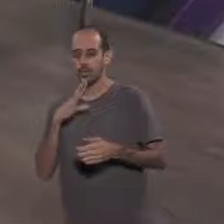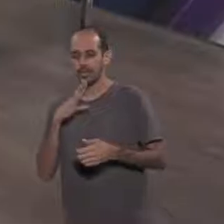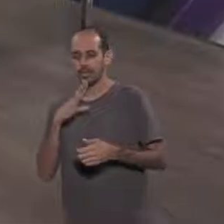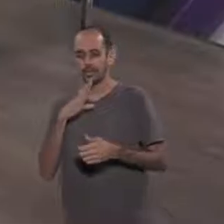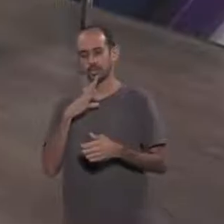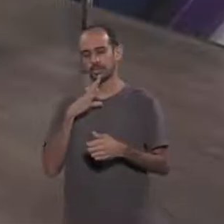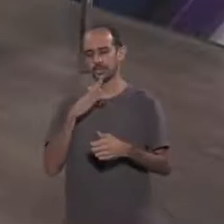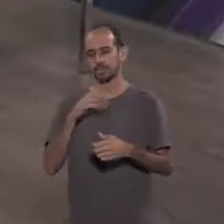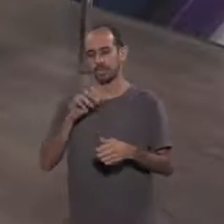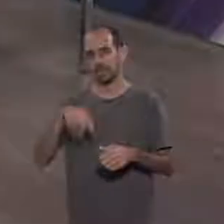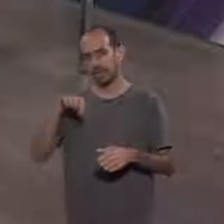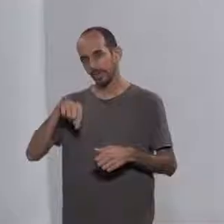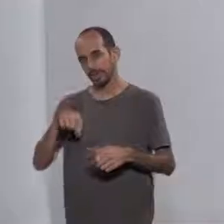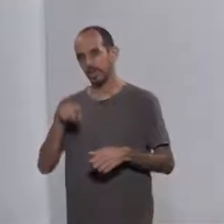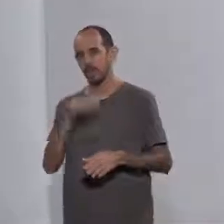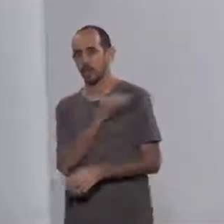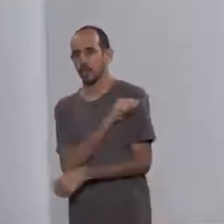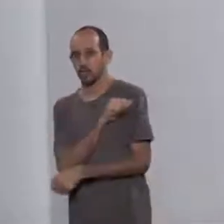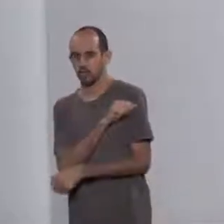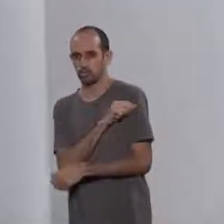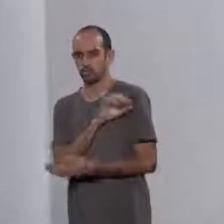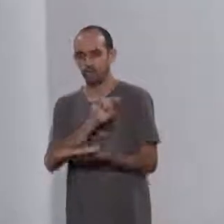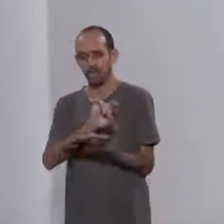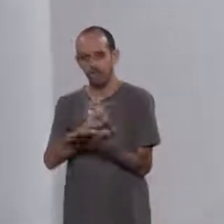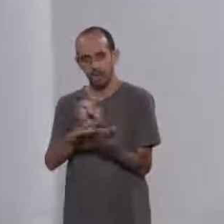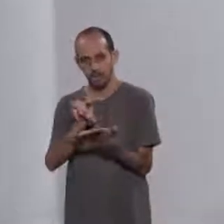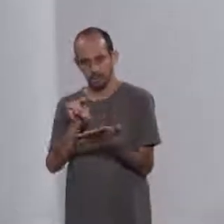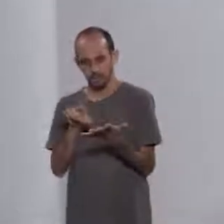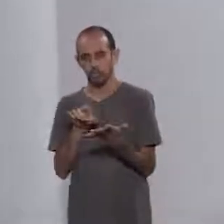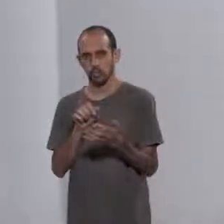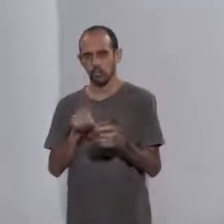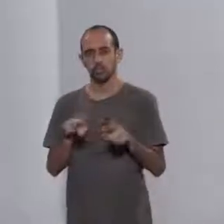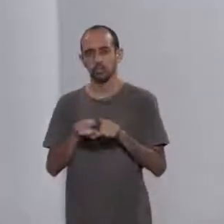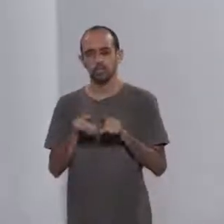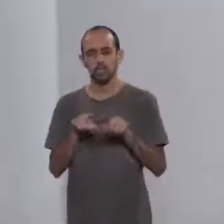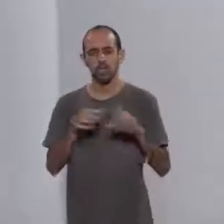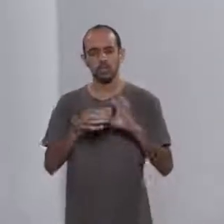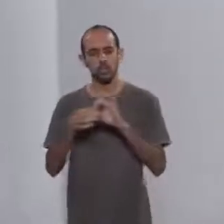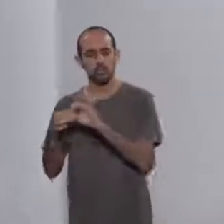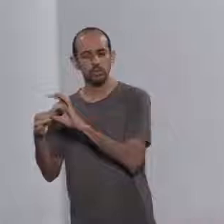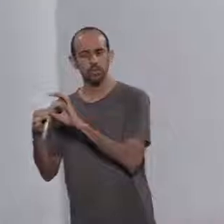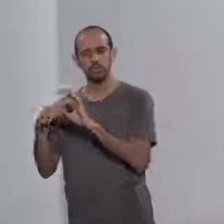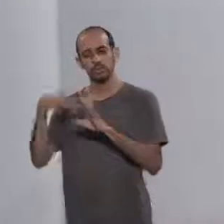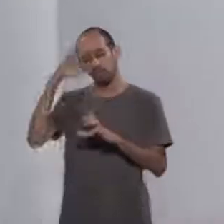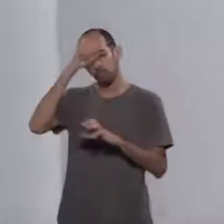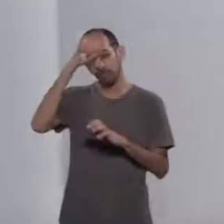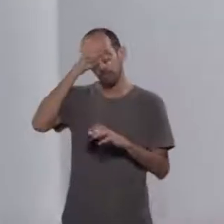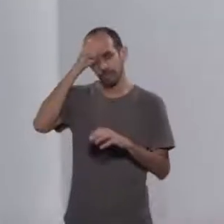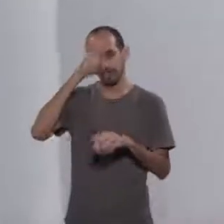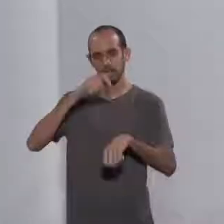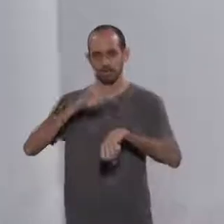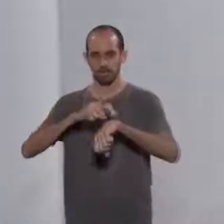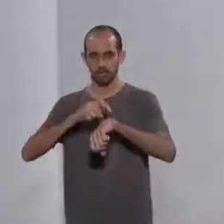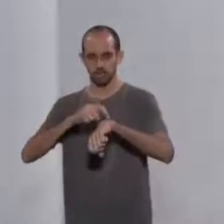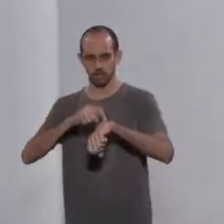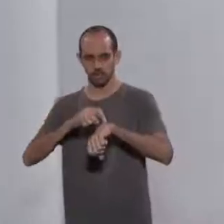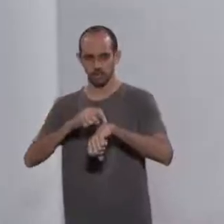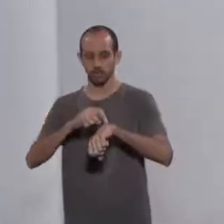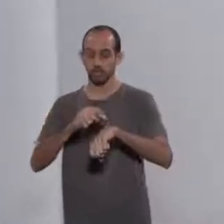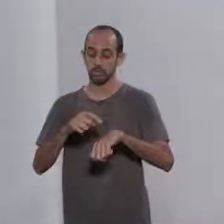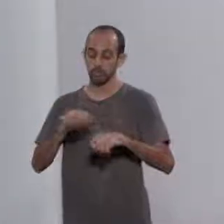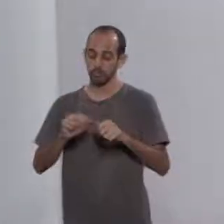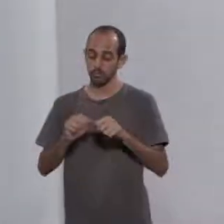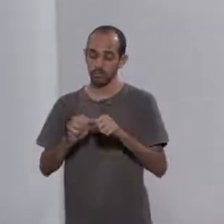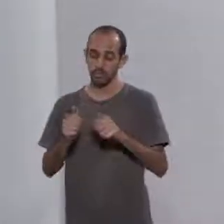conhece quem são os alunos e onde cada aluno está na escola e quais contextos de aprendizagem cada um se encontra nesse momento. Então, a gente faz